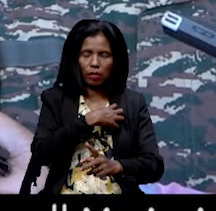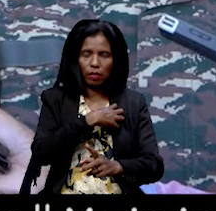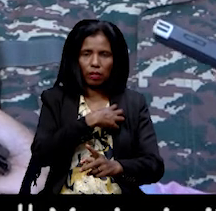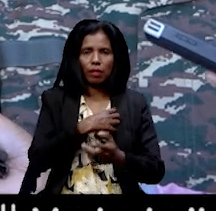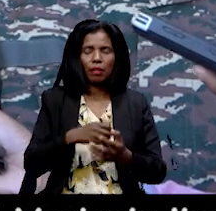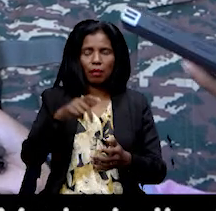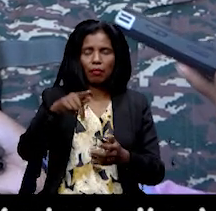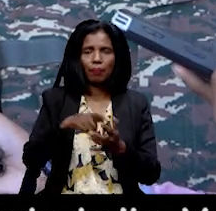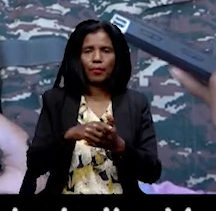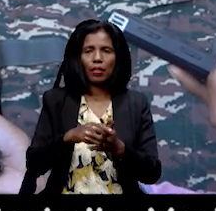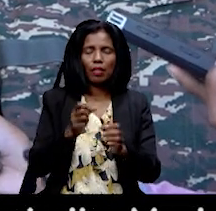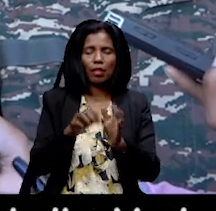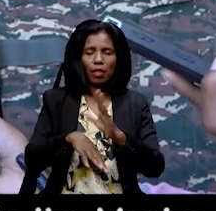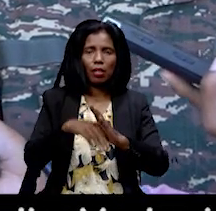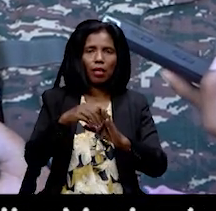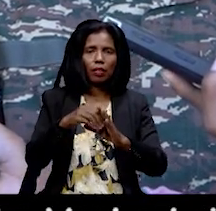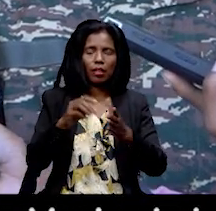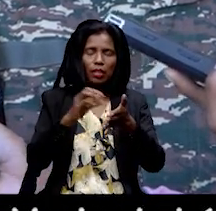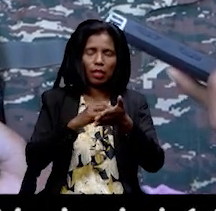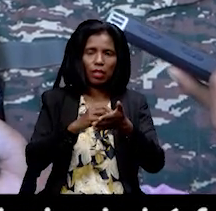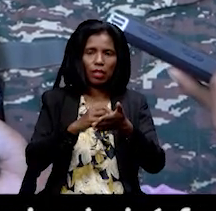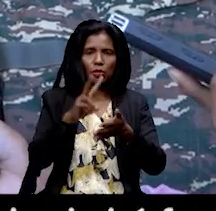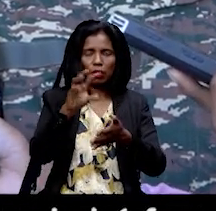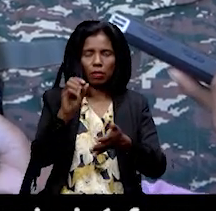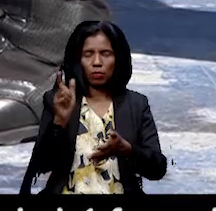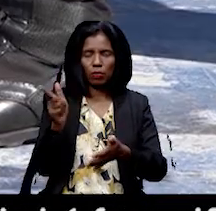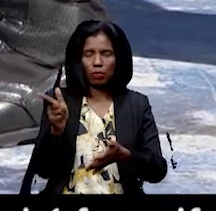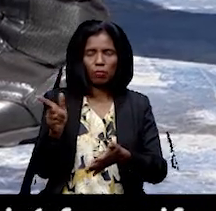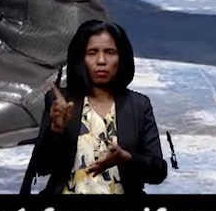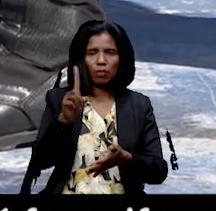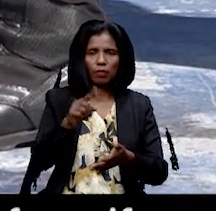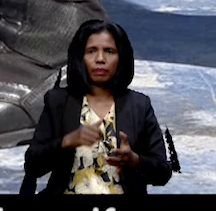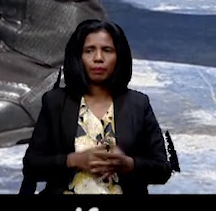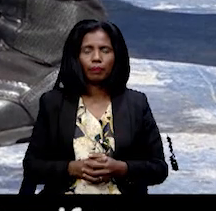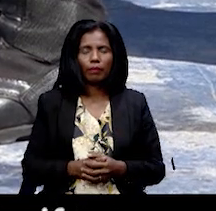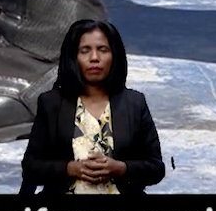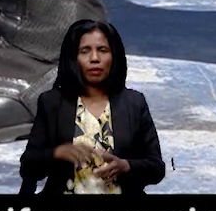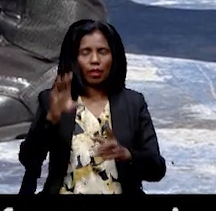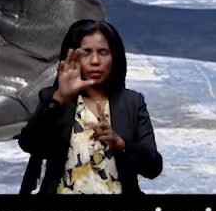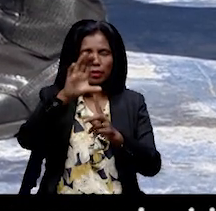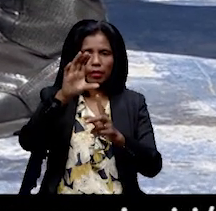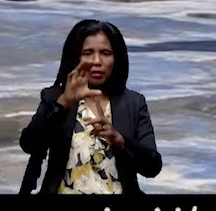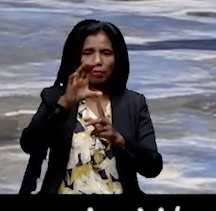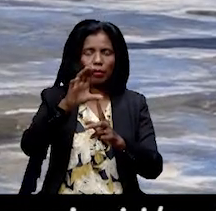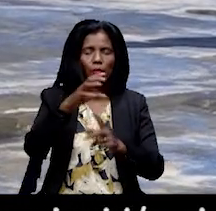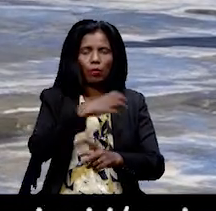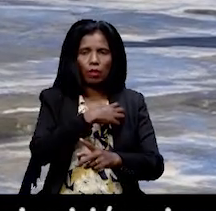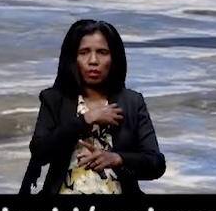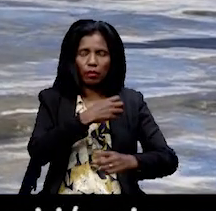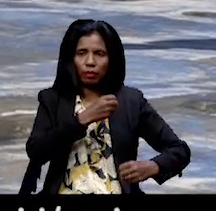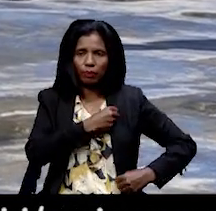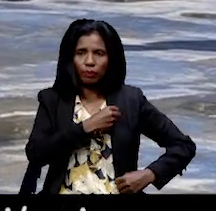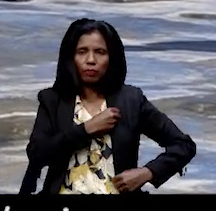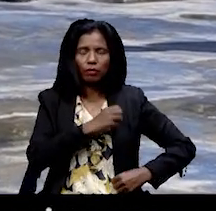setembro 2021 no álbum selo. Além de ne comandante interino unda de polícia militar capitão